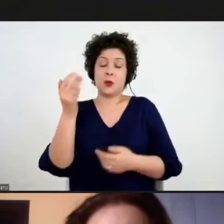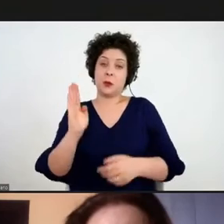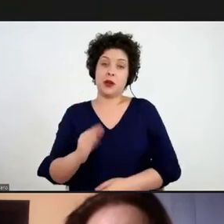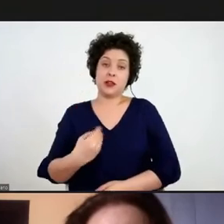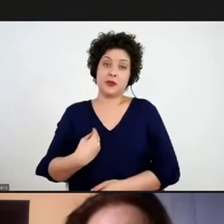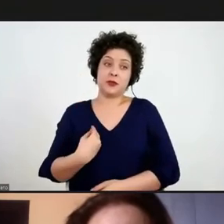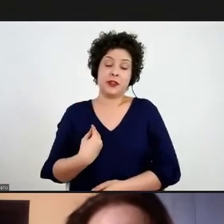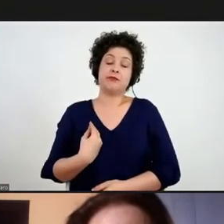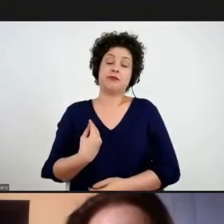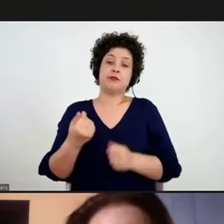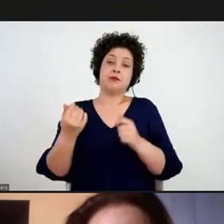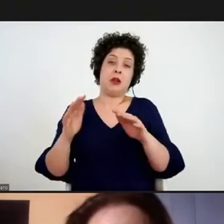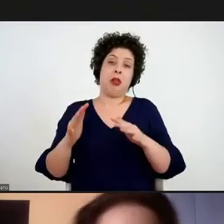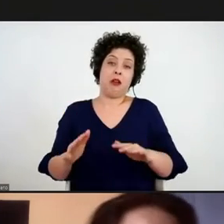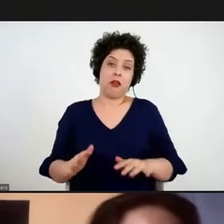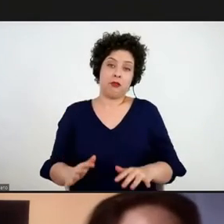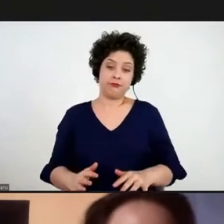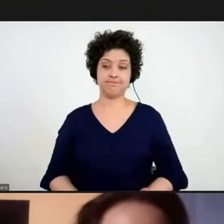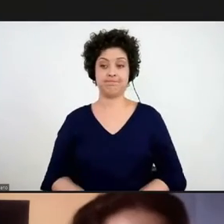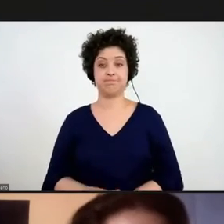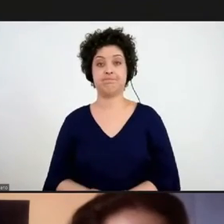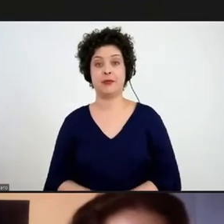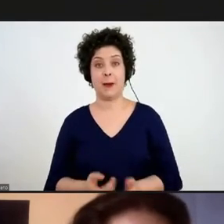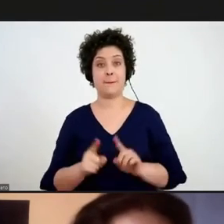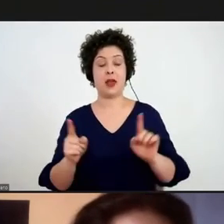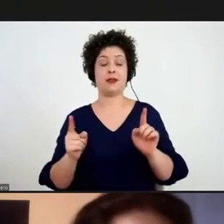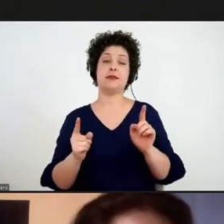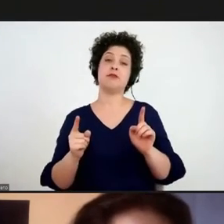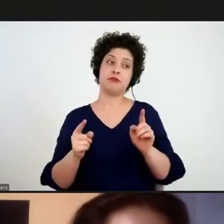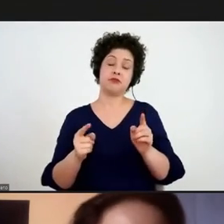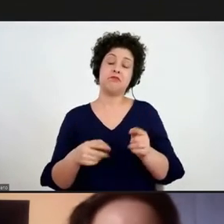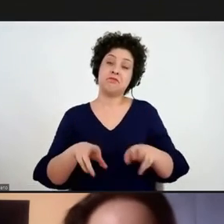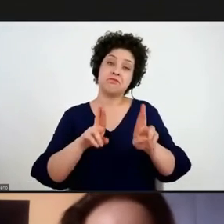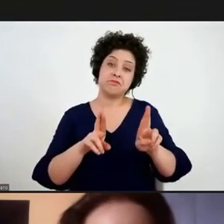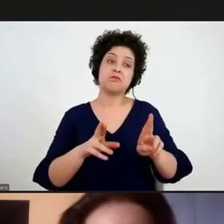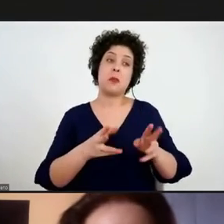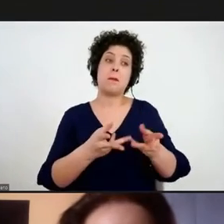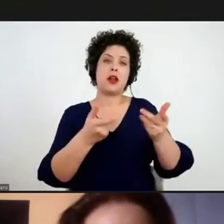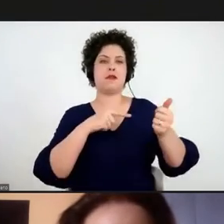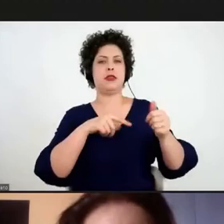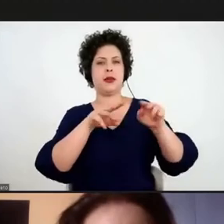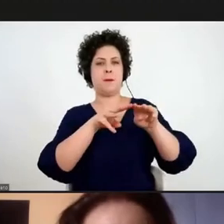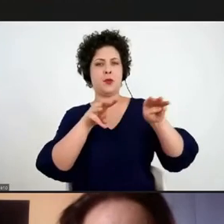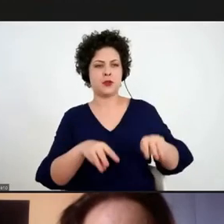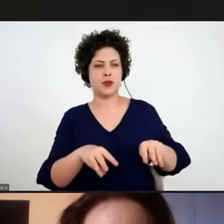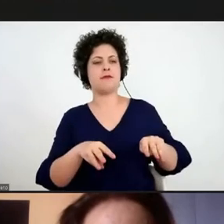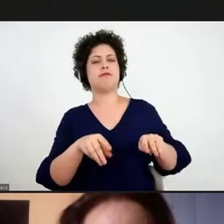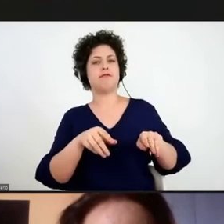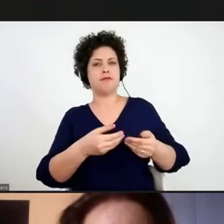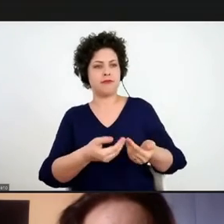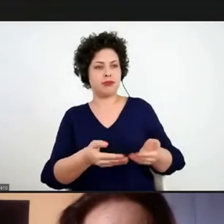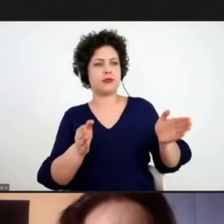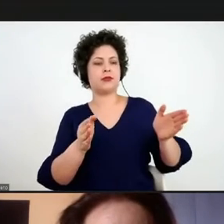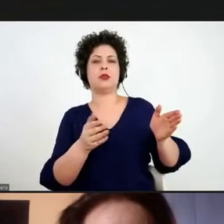tudo faz só desmoronando, mas seria maravilhoso que a gente pudesse ter um museu e poder estar tornando